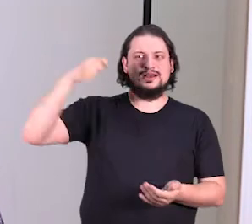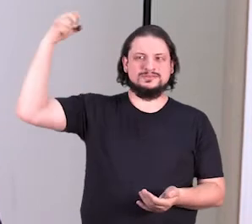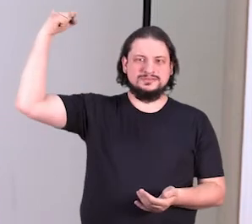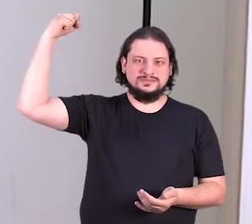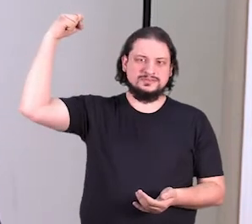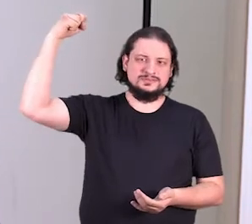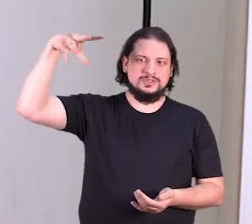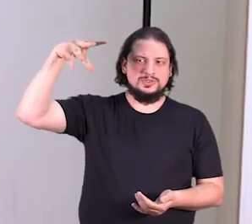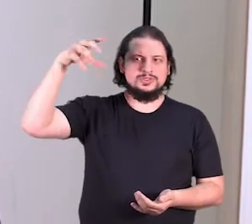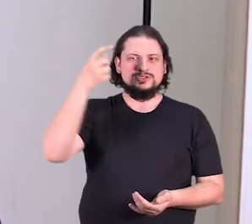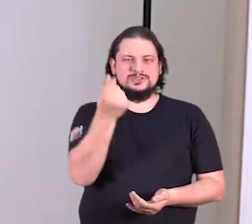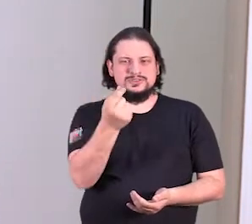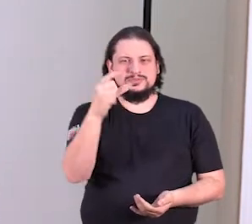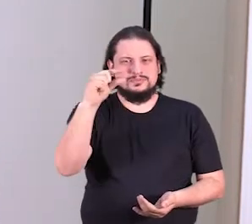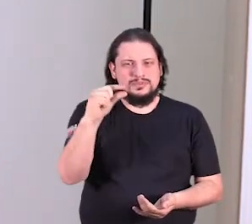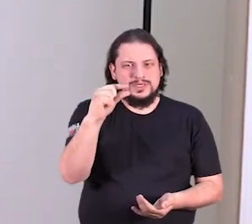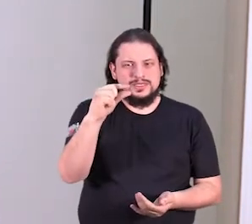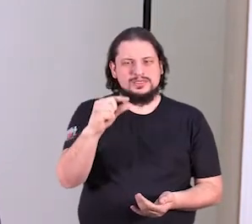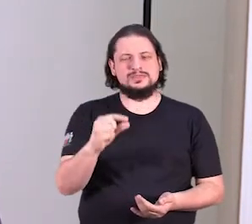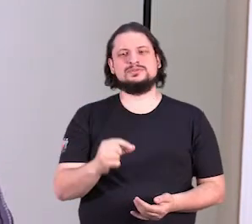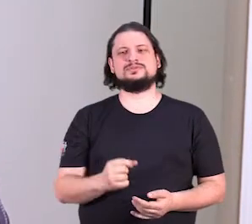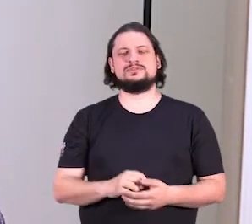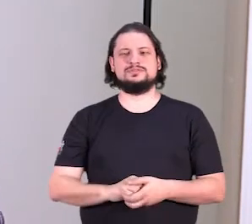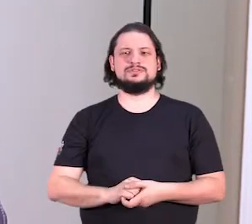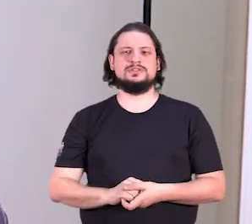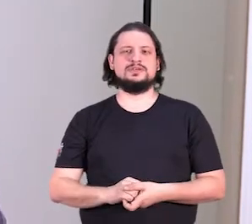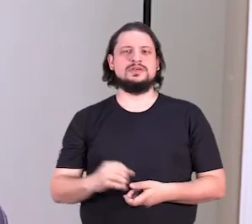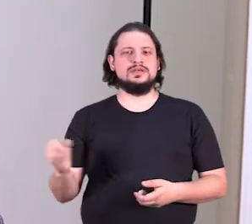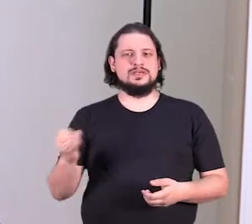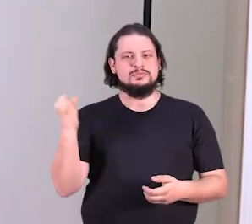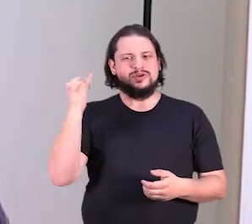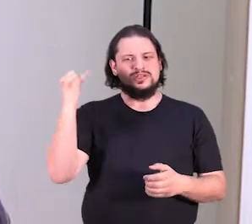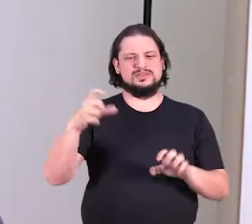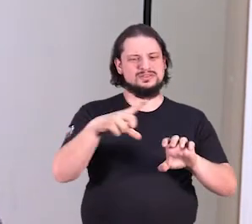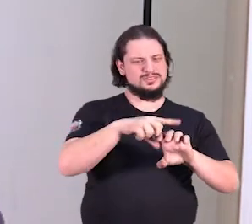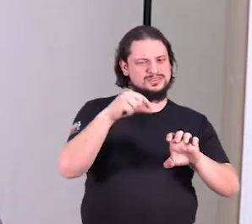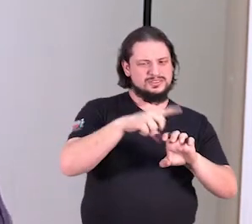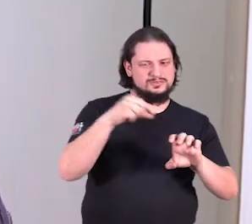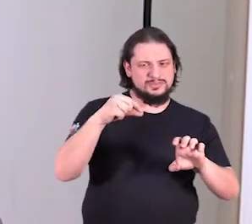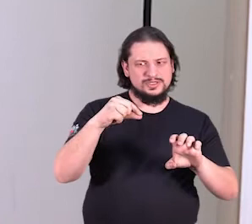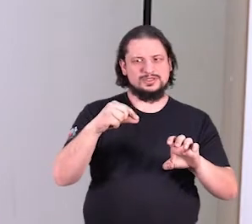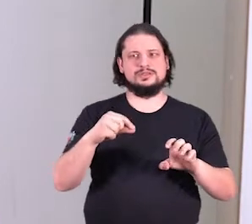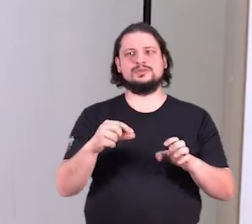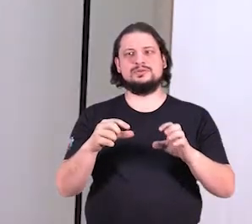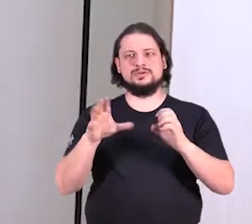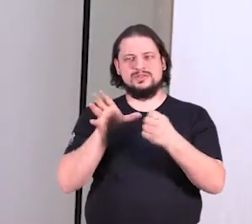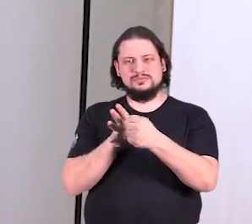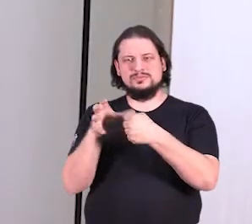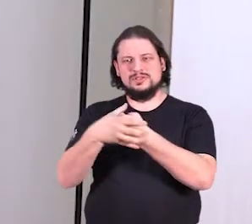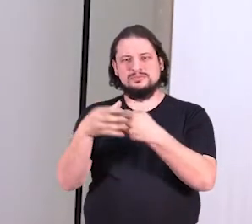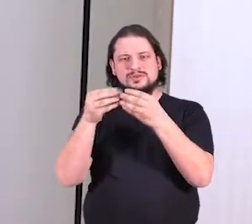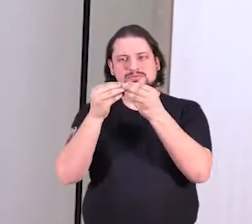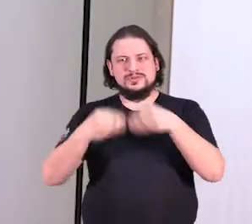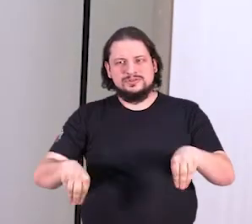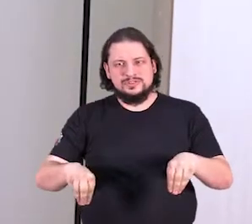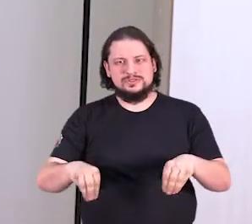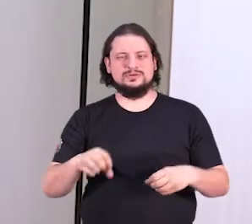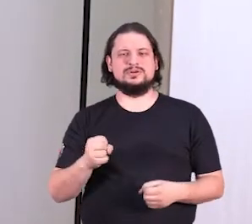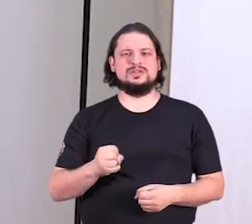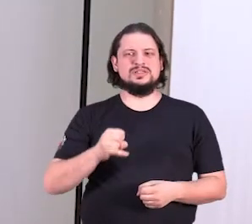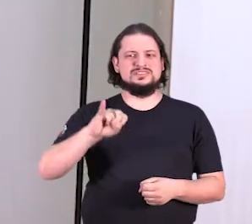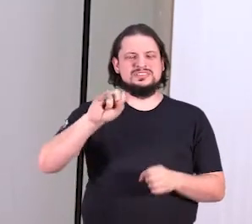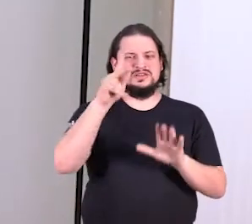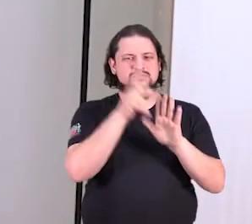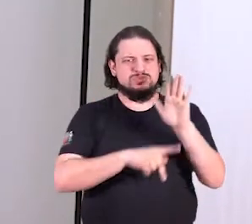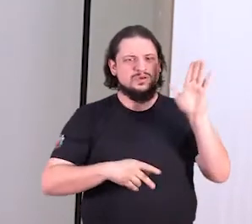importante e o totalmente pelo fato dessas desses micro empreendedores têm sido prejudicadas durante a pandemia e se aprovar esse projeto